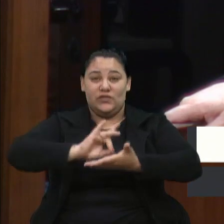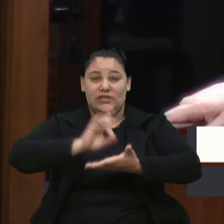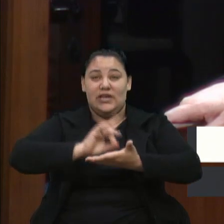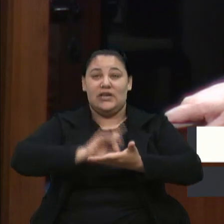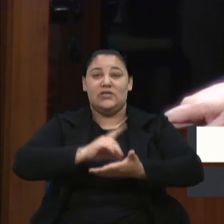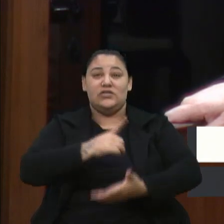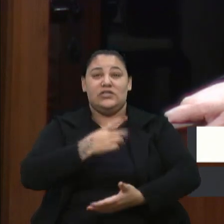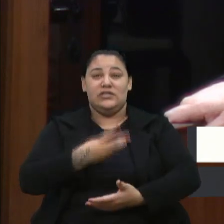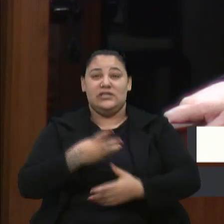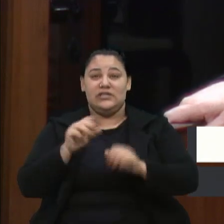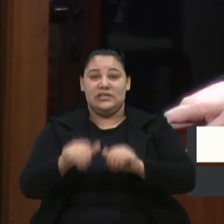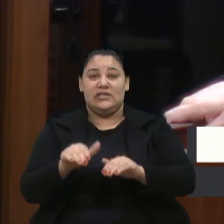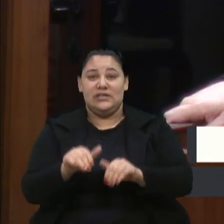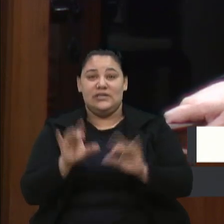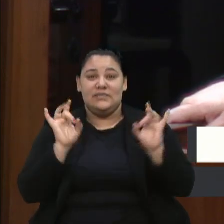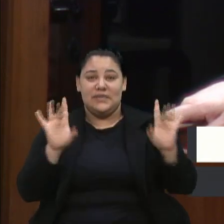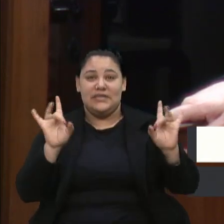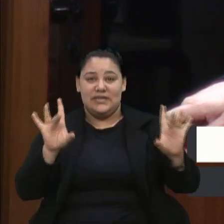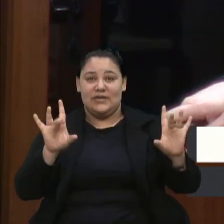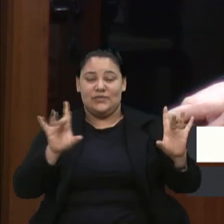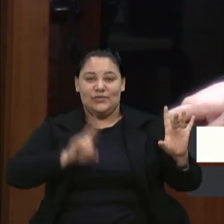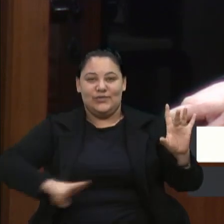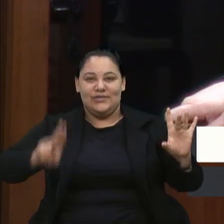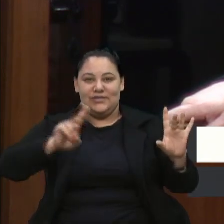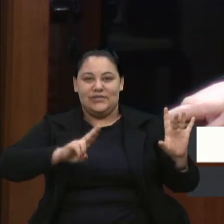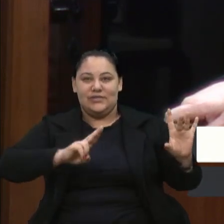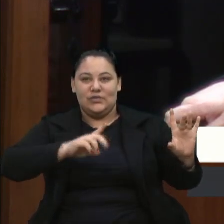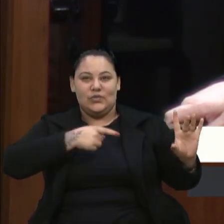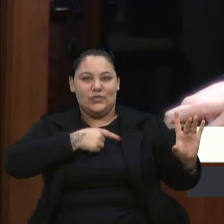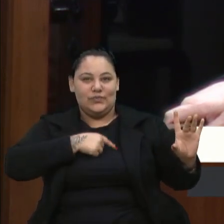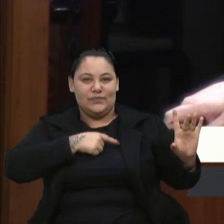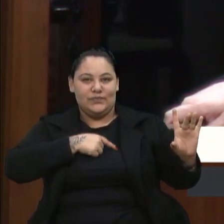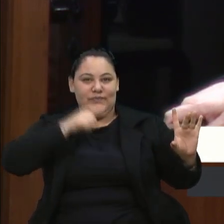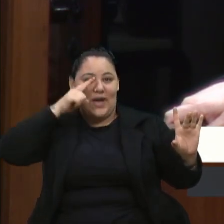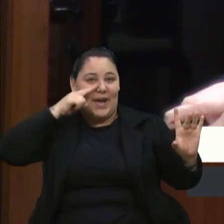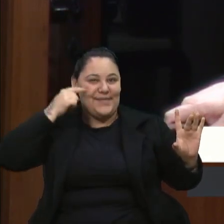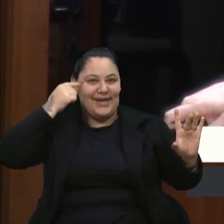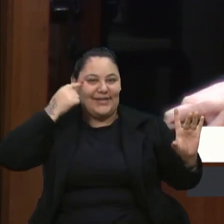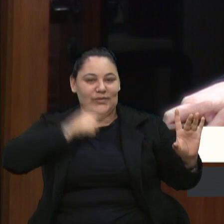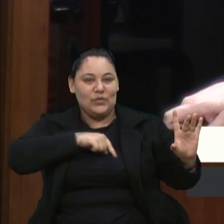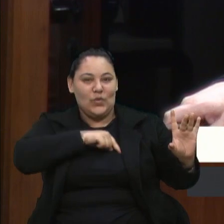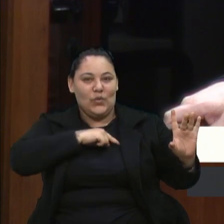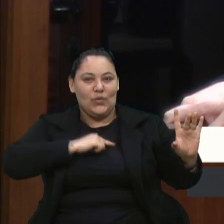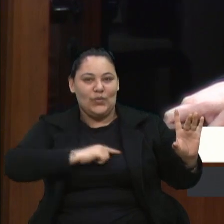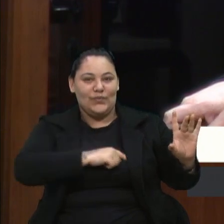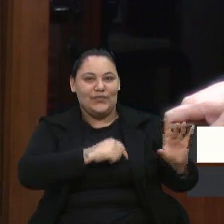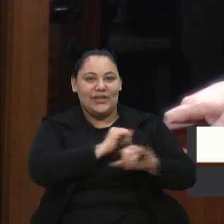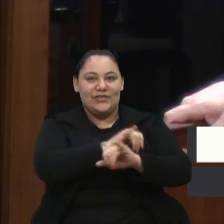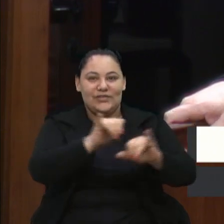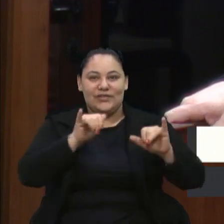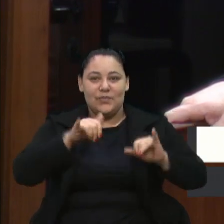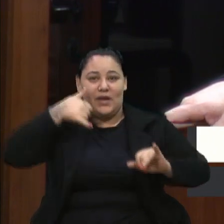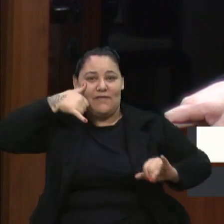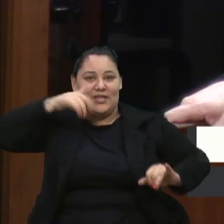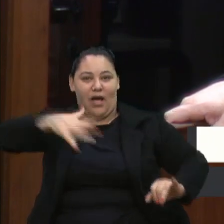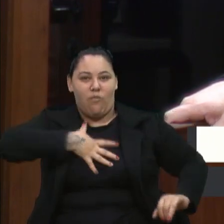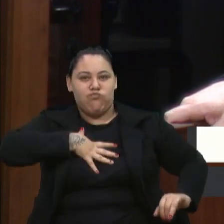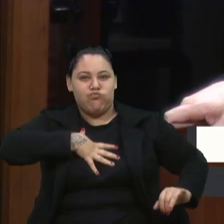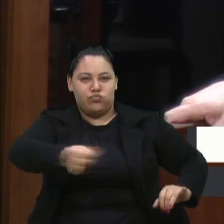mês especial, até por isso estou usando o amarelo aqui da nossa campanha, né, do prevenção ao